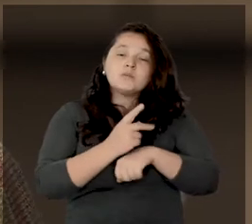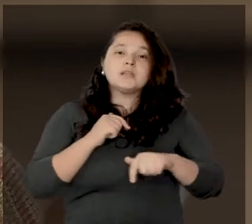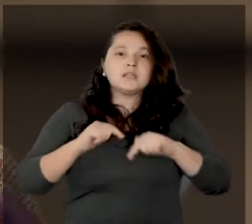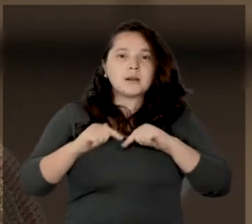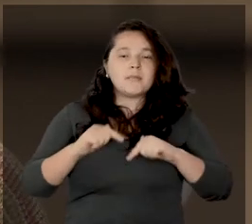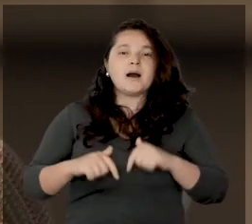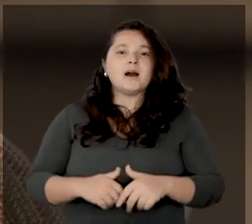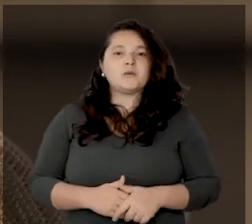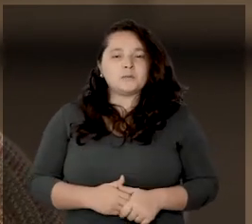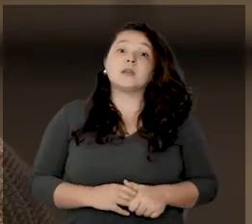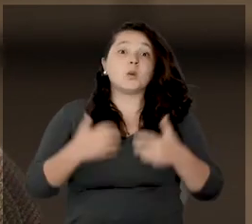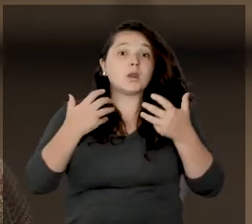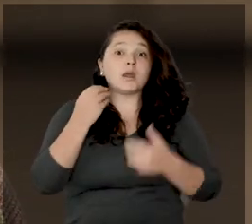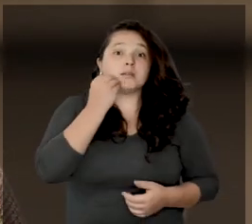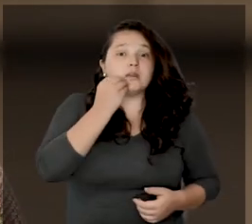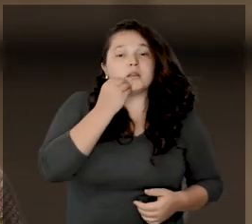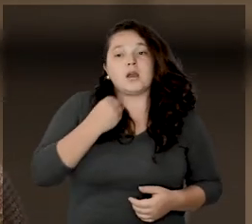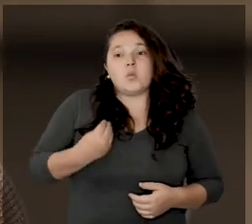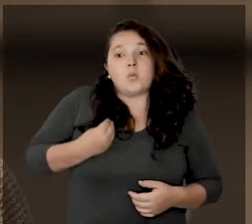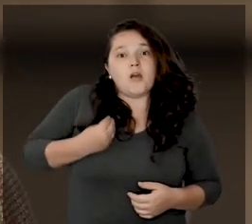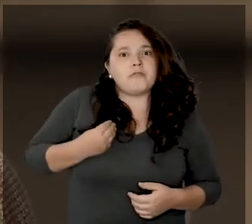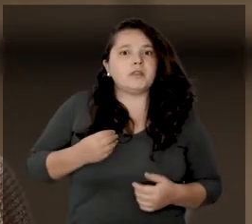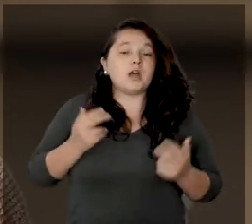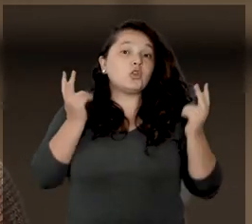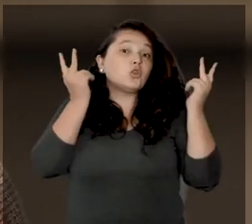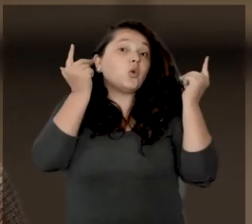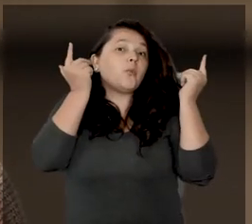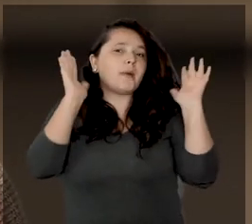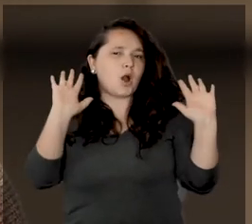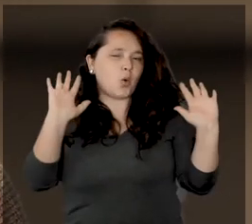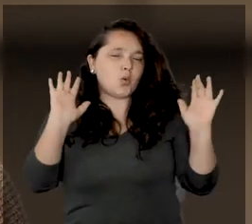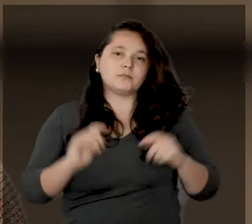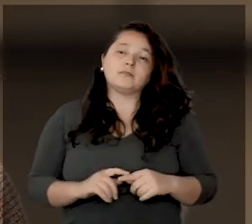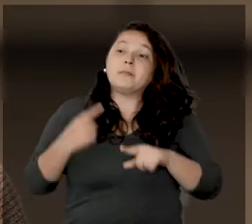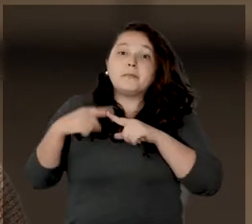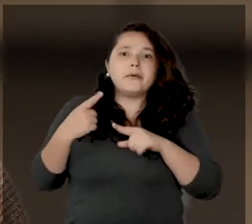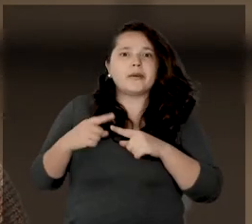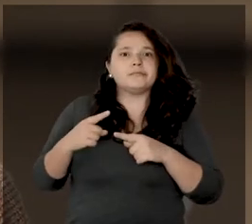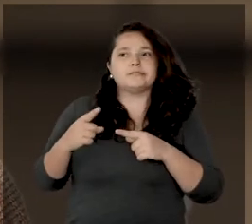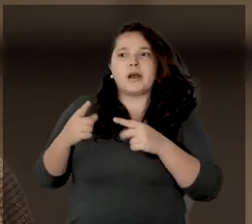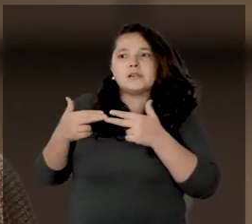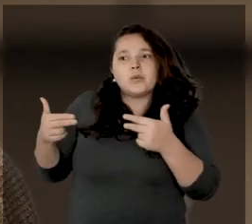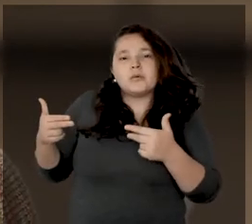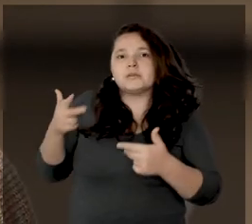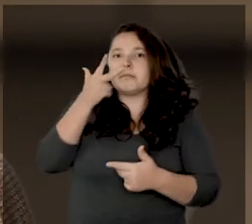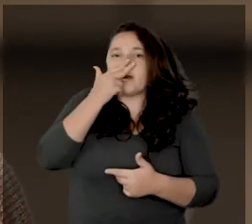vida normal, enquanto as coisas não estavam exatamente propícias para que